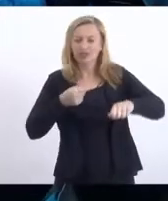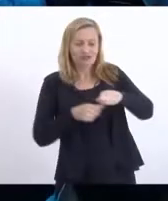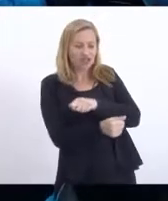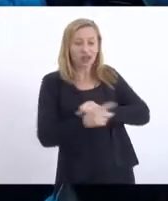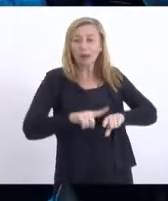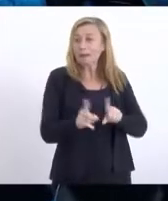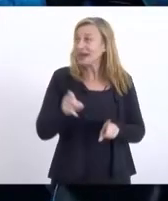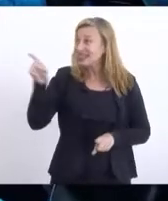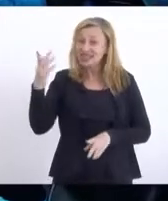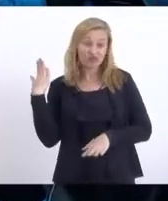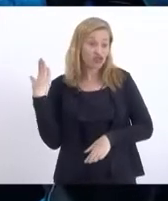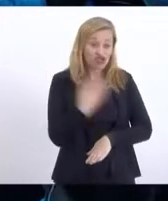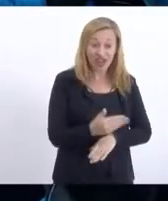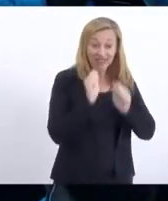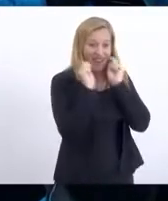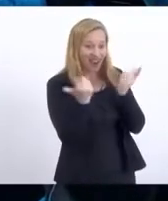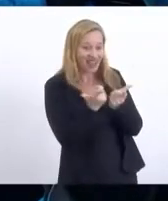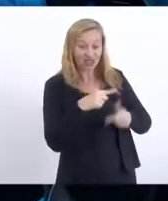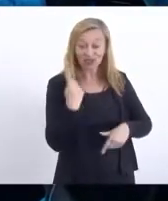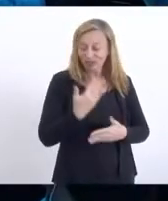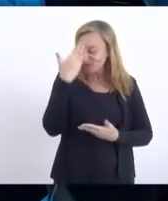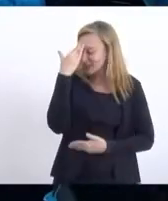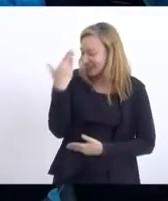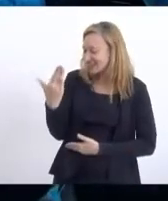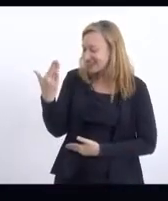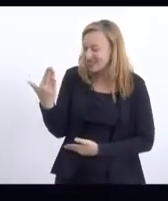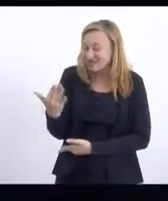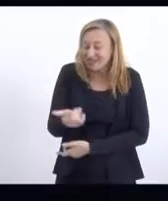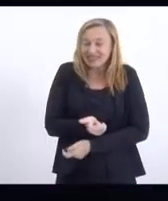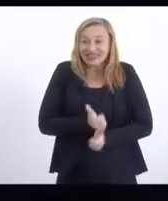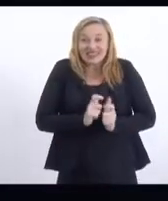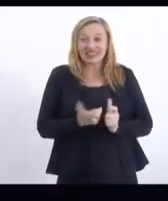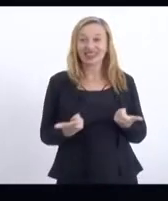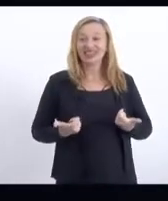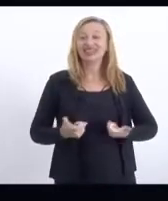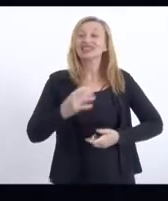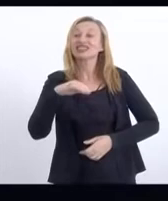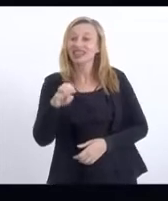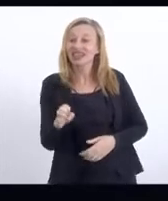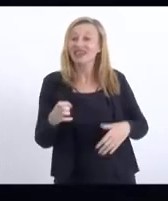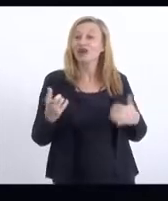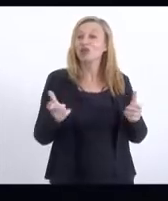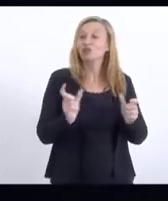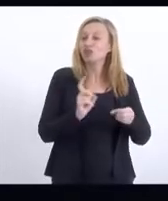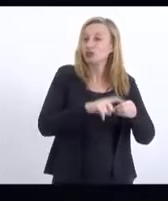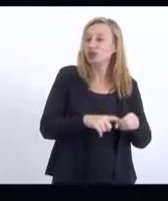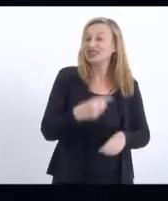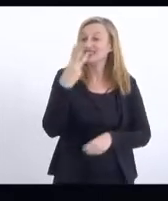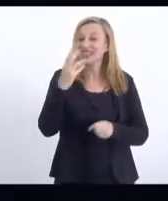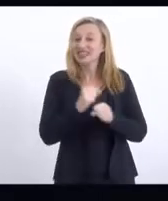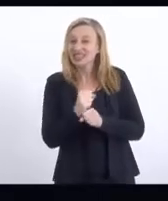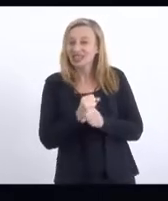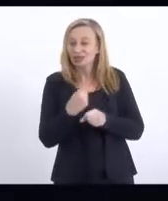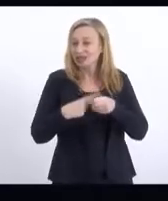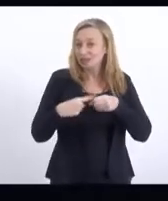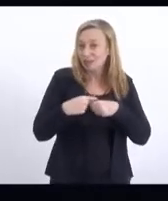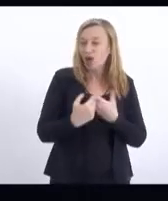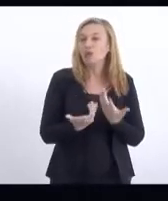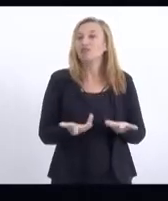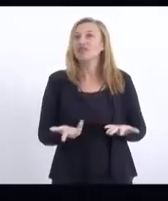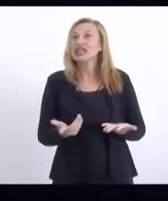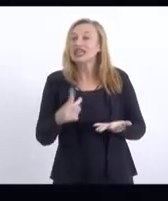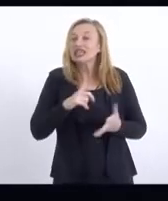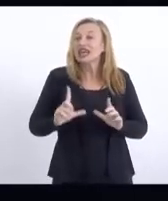esse veio direto da Alerj, então o nosso agradecimento muito grande. O Sidenf é um consórcio intermunicipal de 3 anos, mais ou menos, né, que